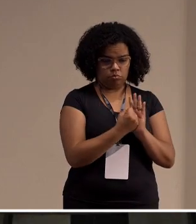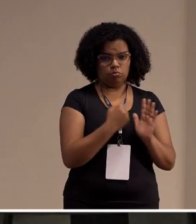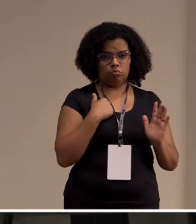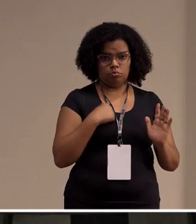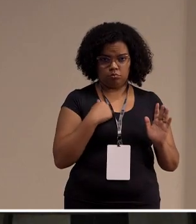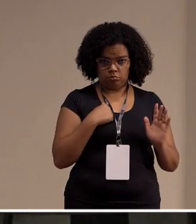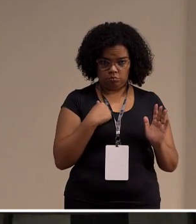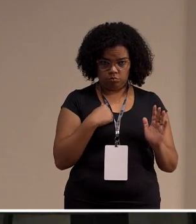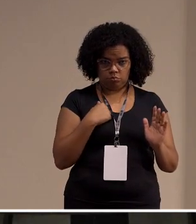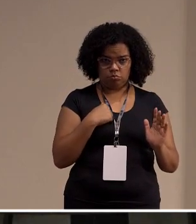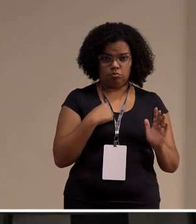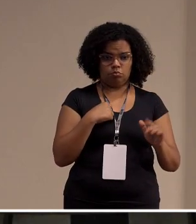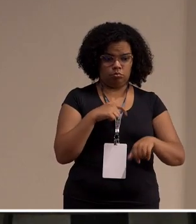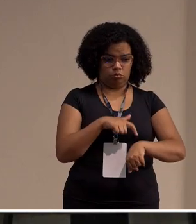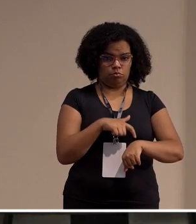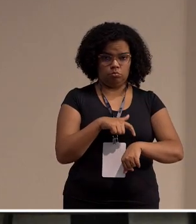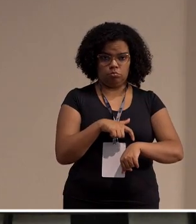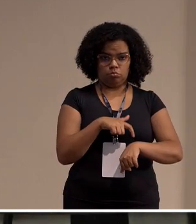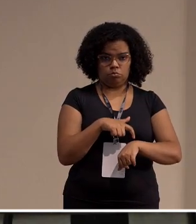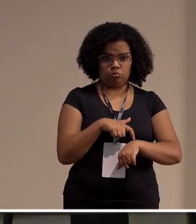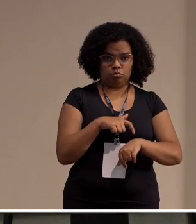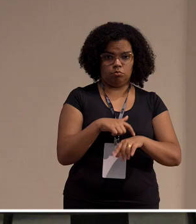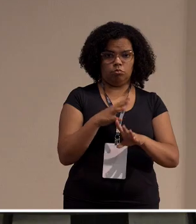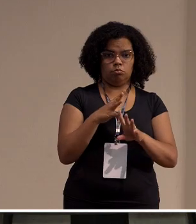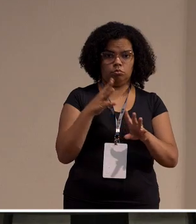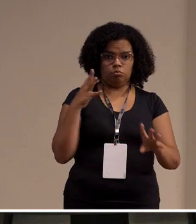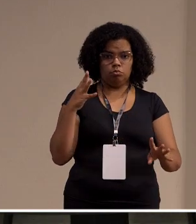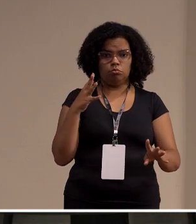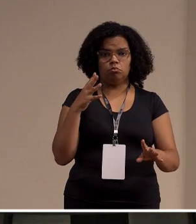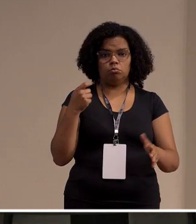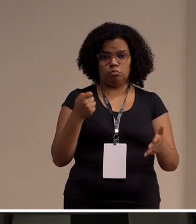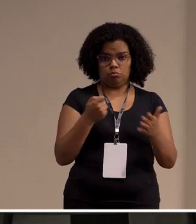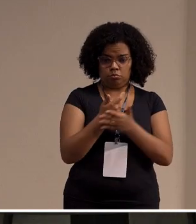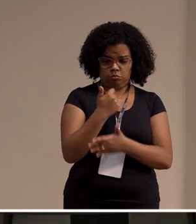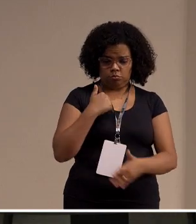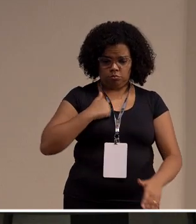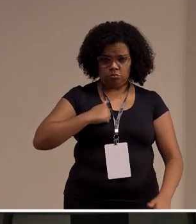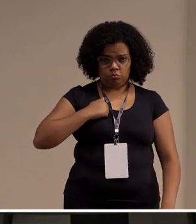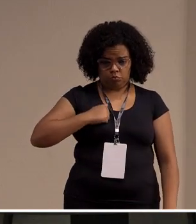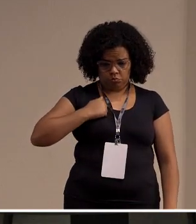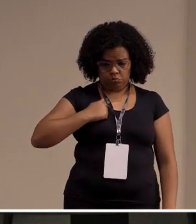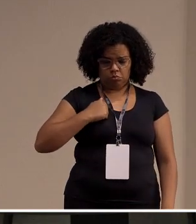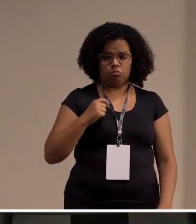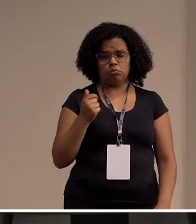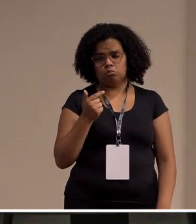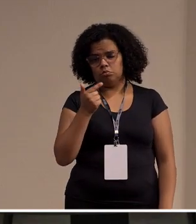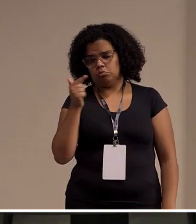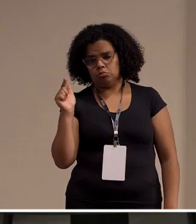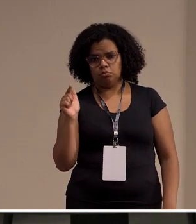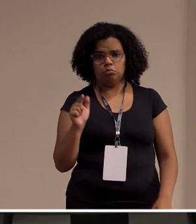fila, tinha, às vezes, 50 mil pessoas na frente para comprar um sabonete. A outra foi